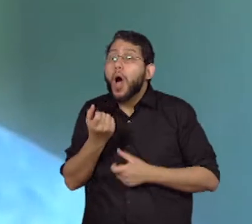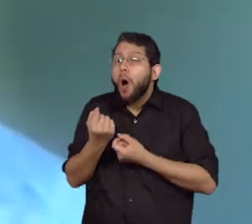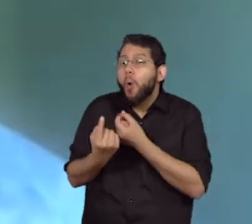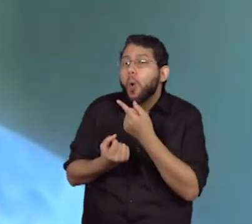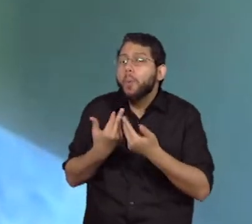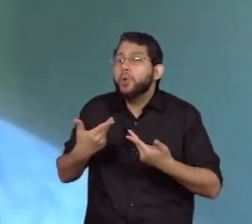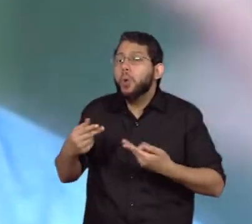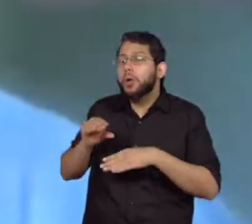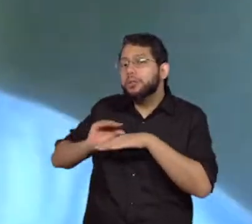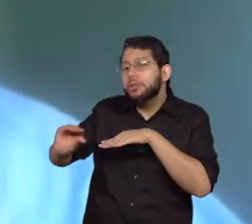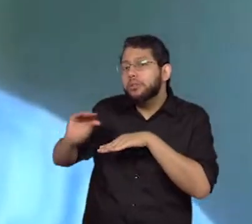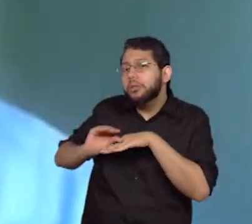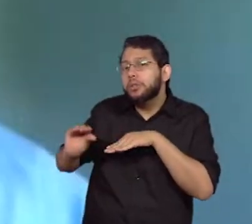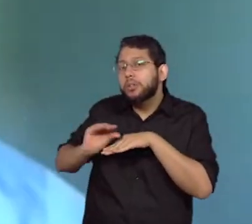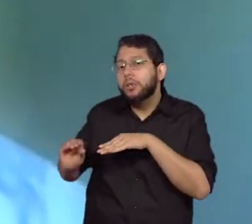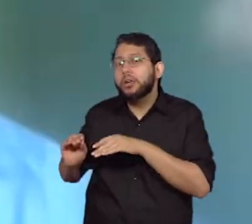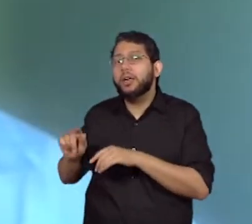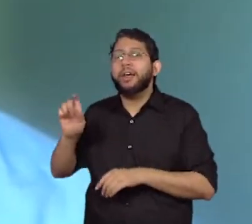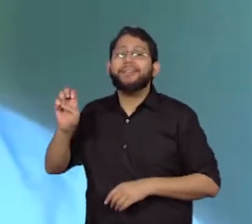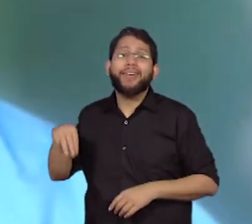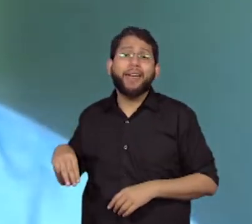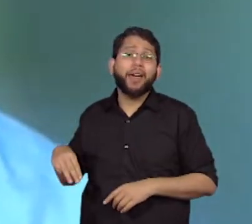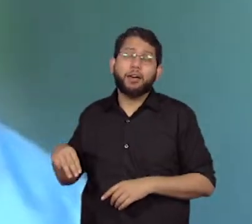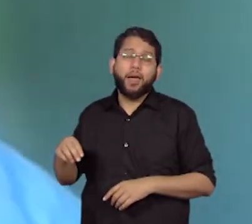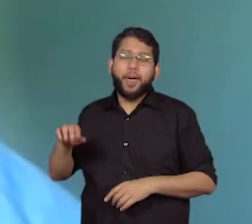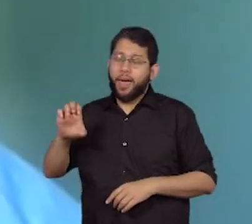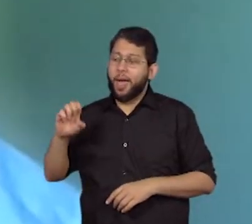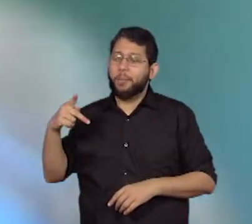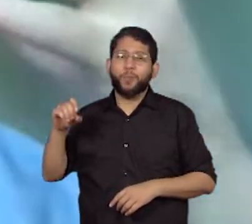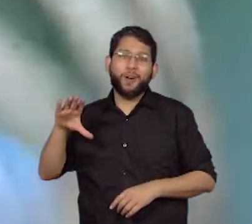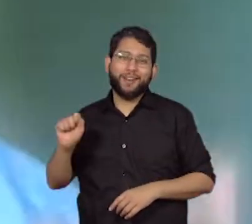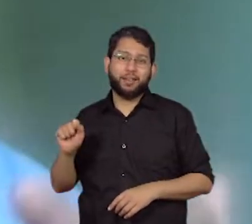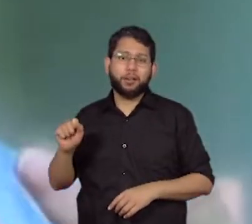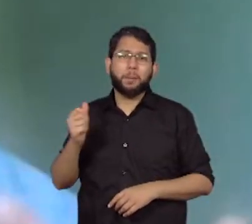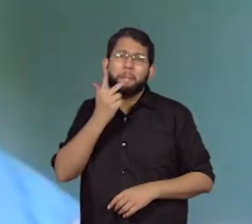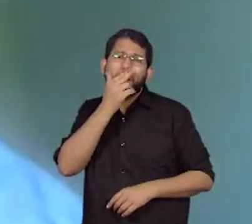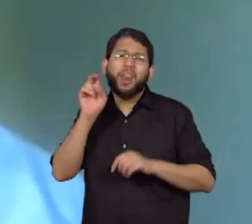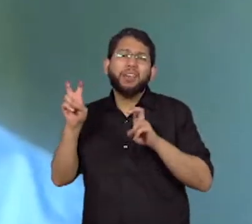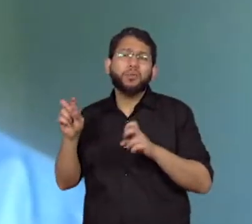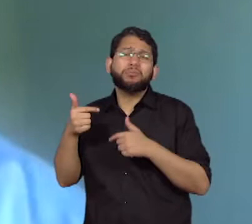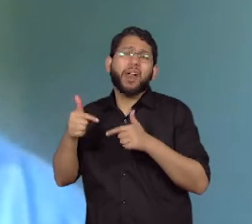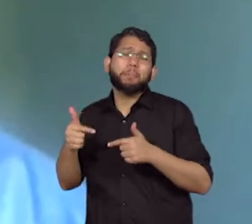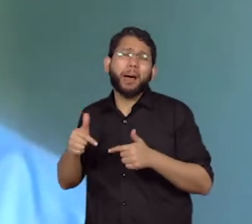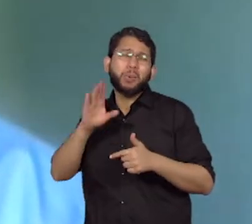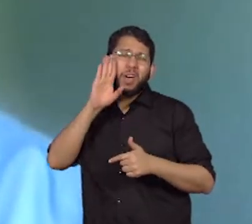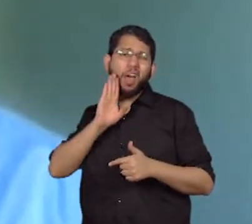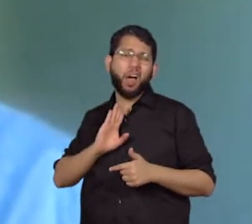grupo. Então, assim, um trabalho gratuito, né? Eu trabalhava de graça. Mas,